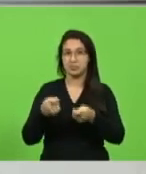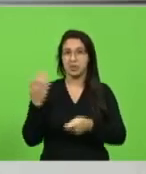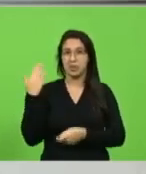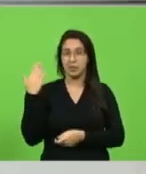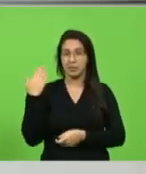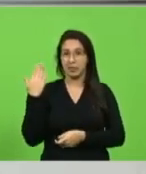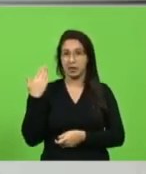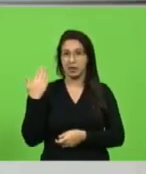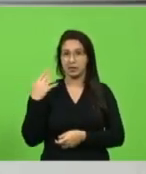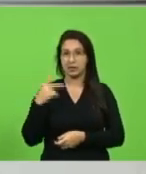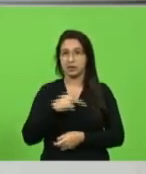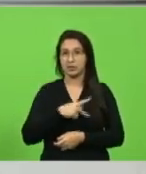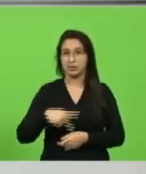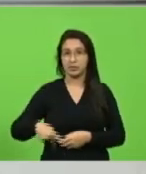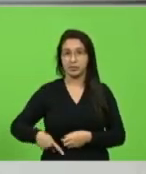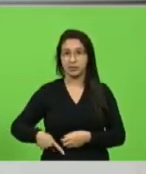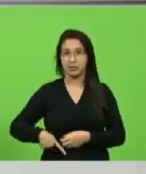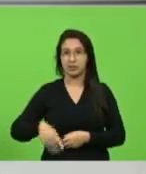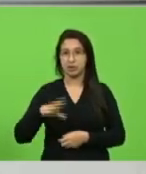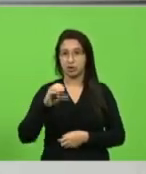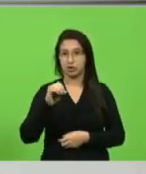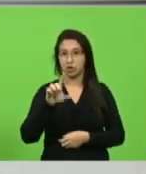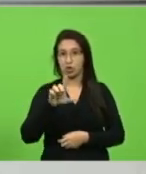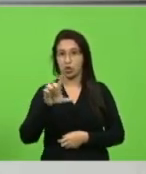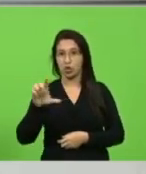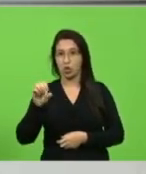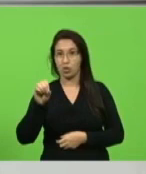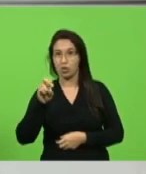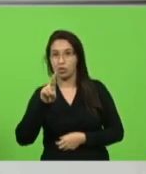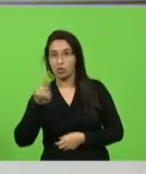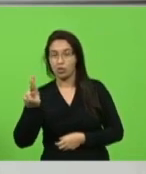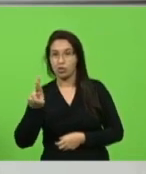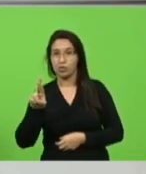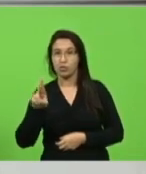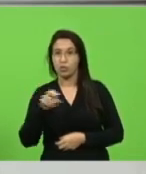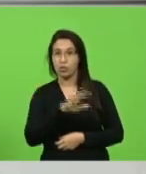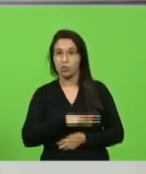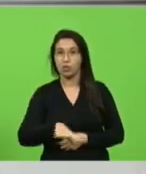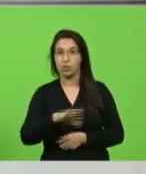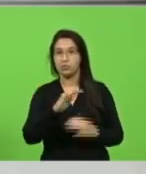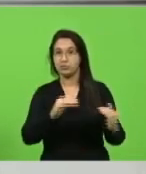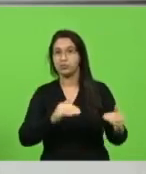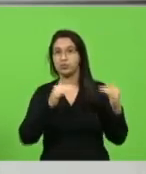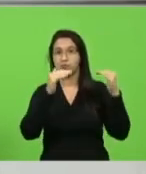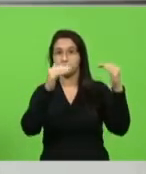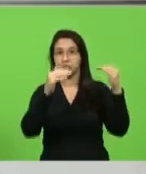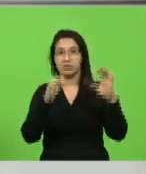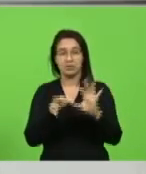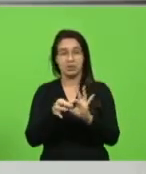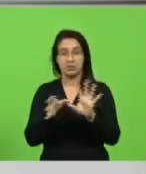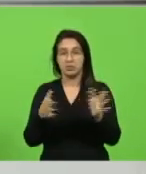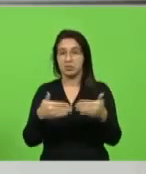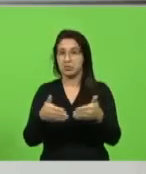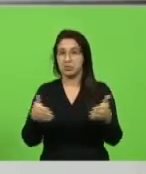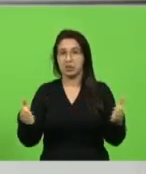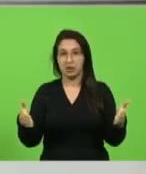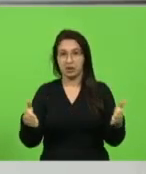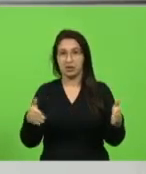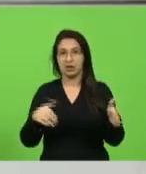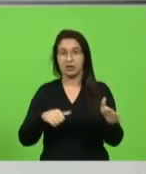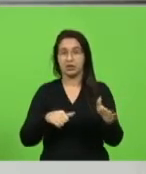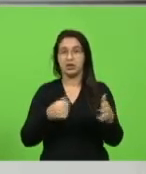Fernando Collor de Mello, em que a Corte Suprema, tendo absolvido das acusações de peculato,